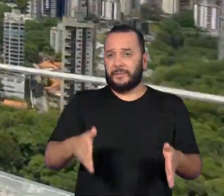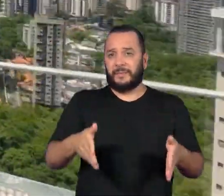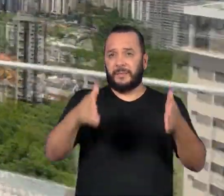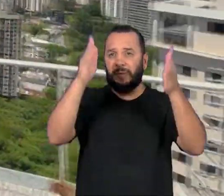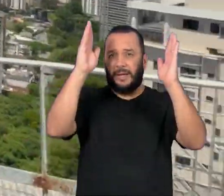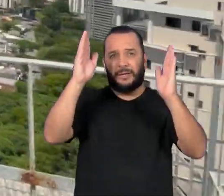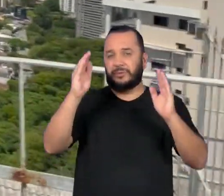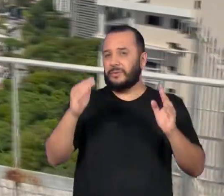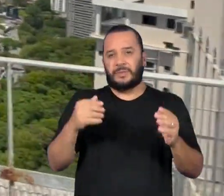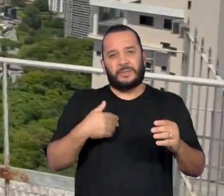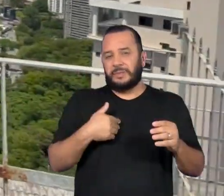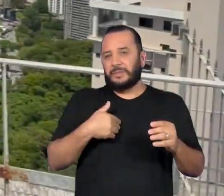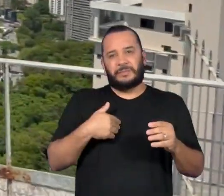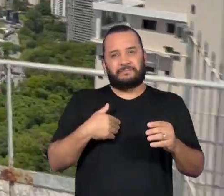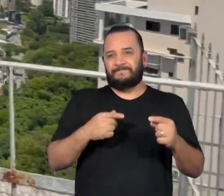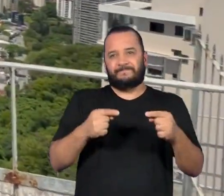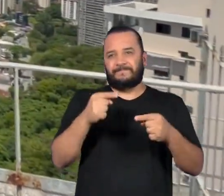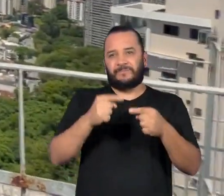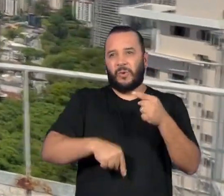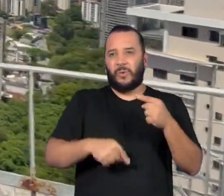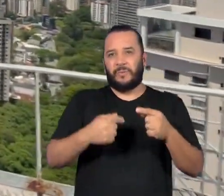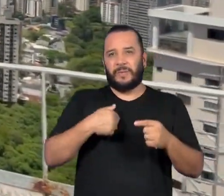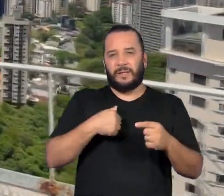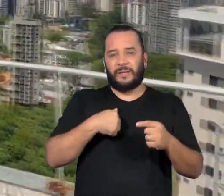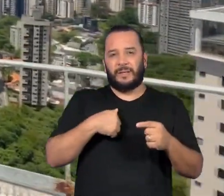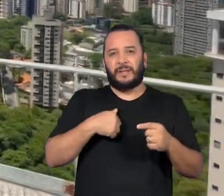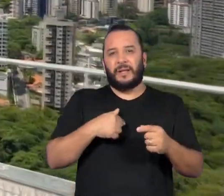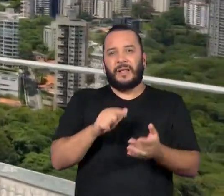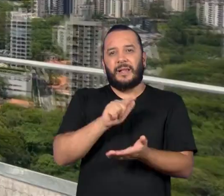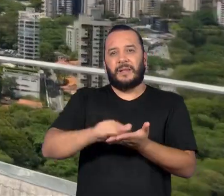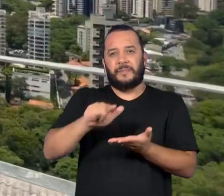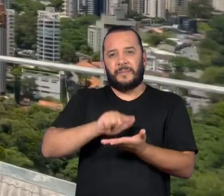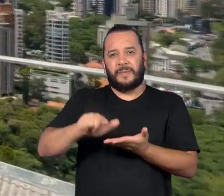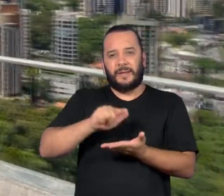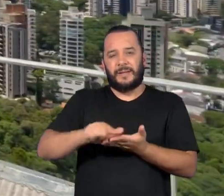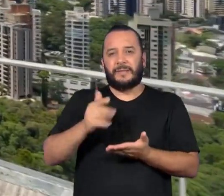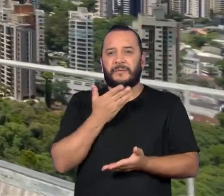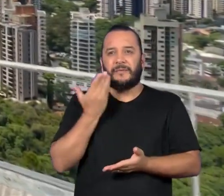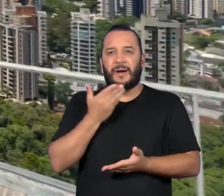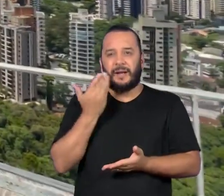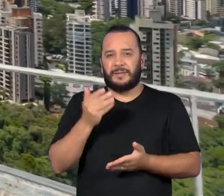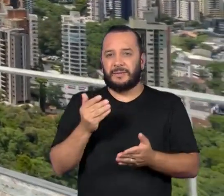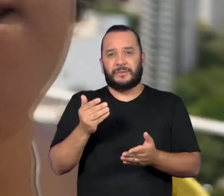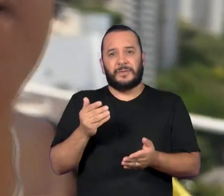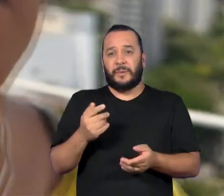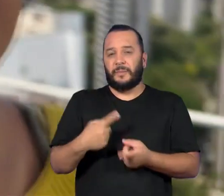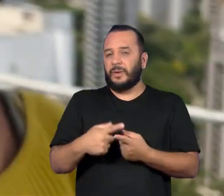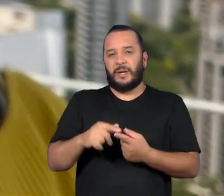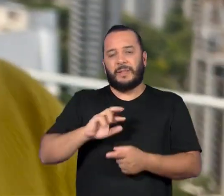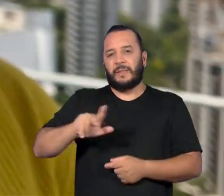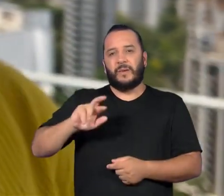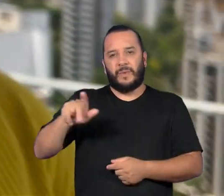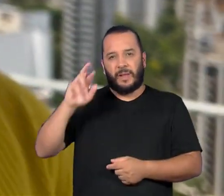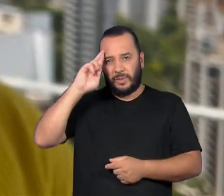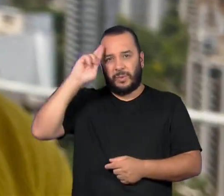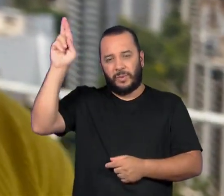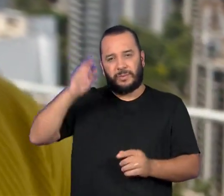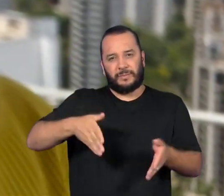para terem uma limpeza fácil nem acessível, porque não vão ser os moradores que vão limpar. E aqui é